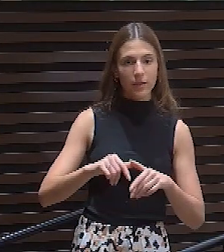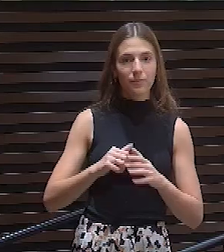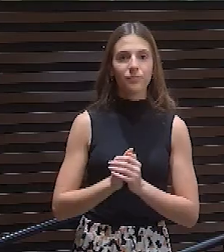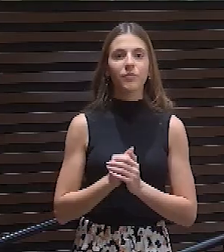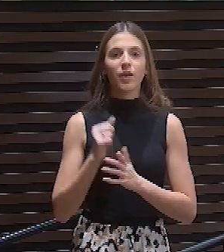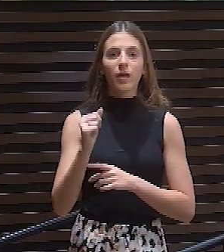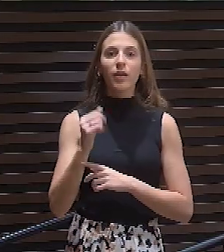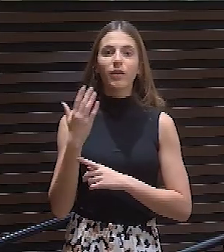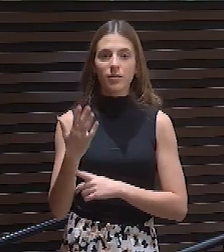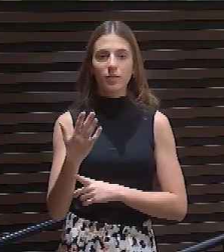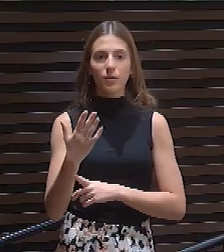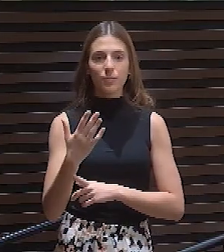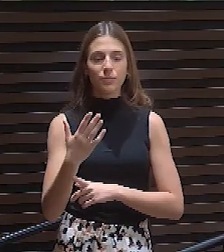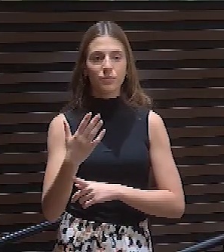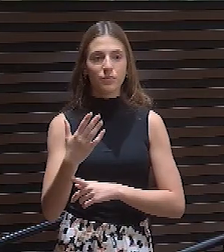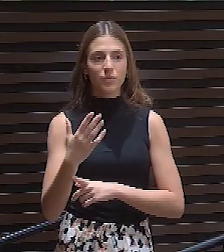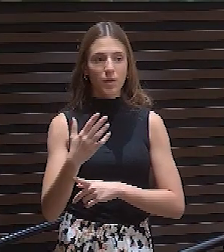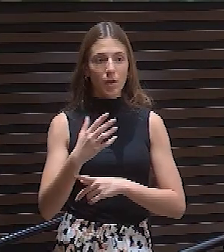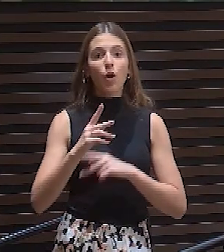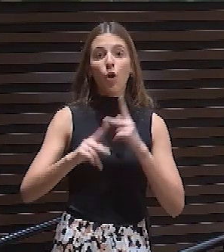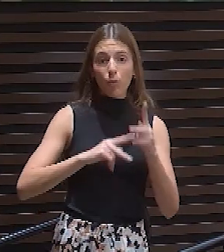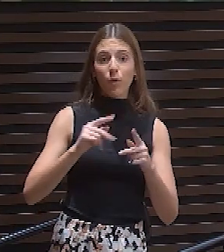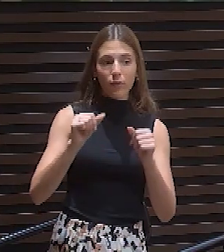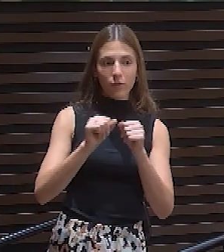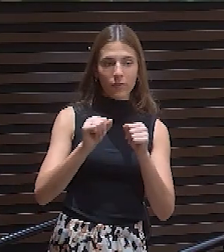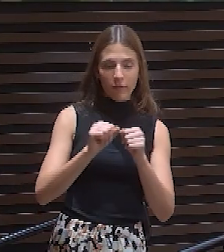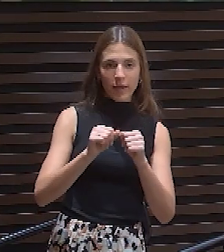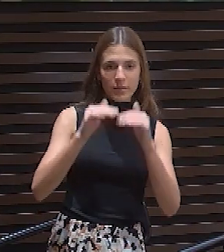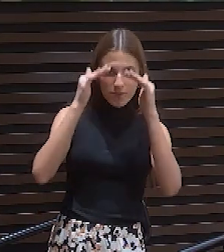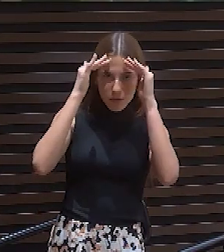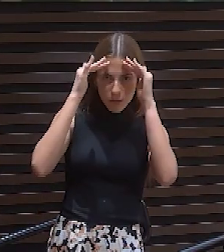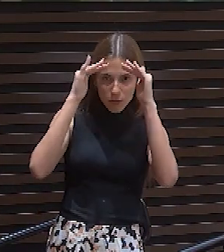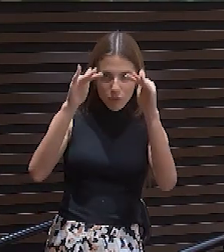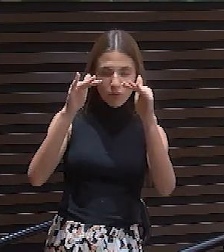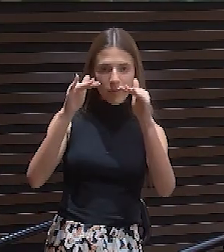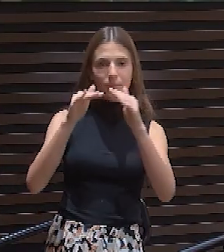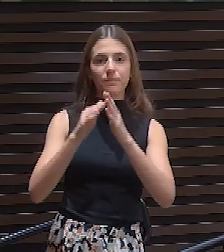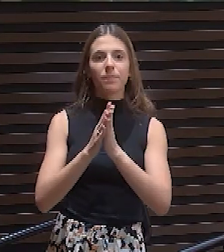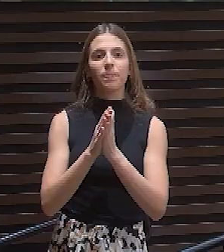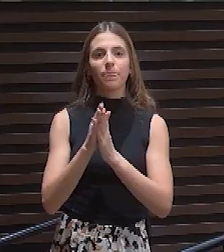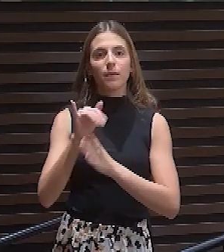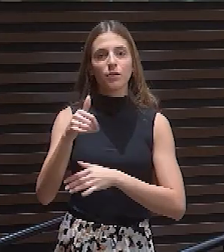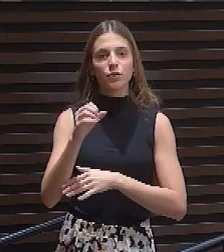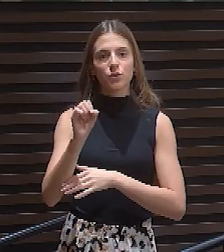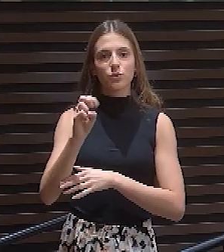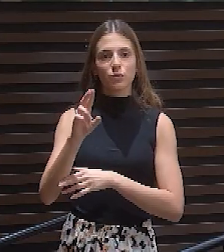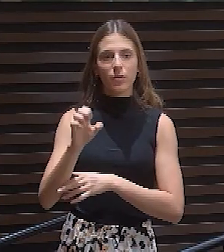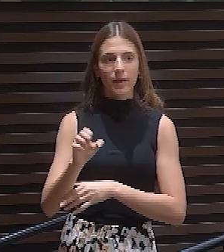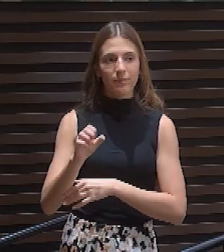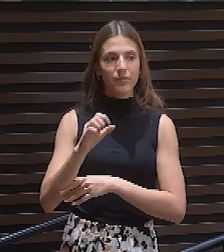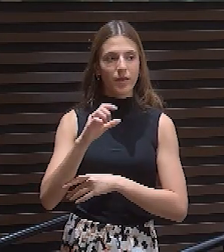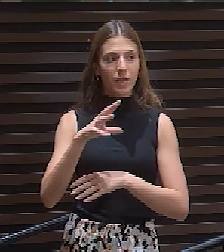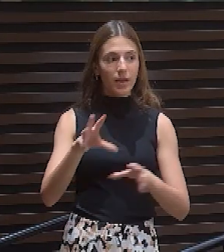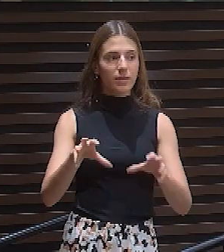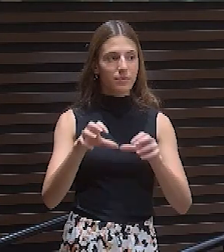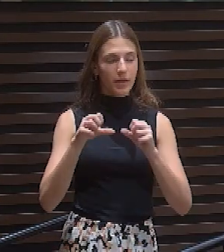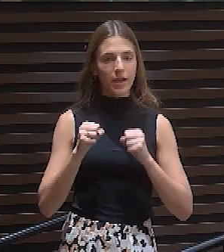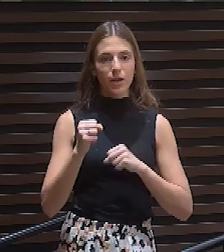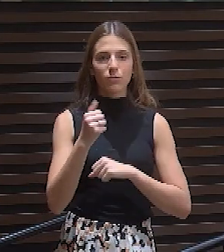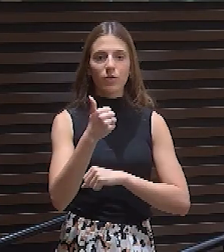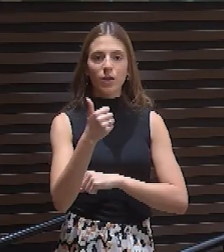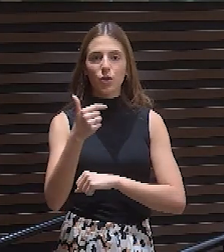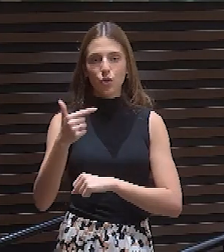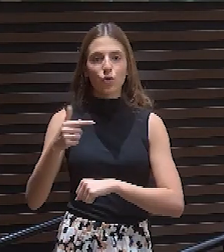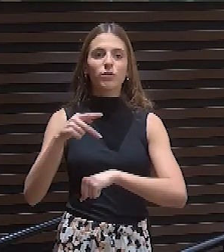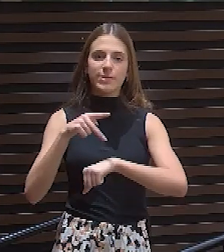Israel como Josué ordenara, e levantaram 12 pedras do meio do